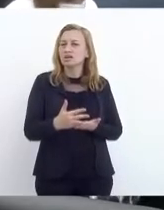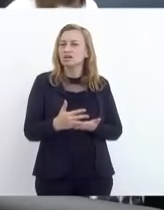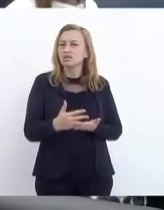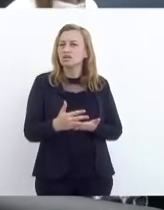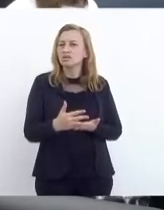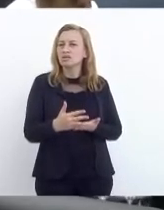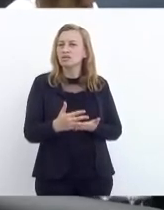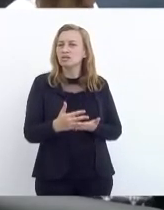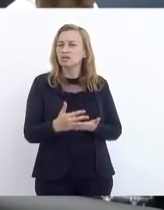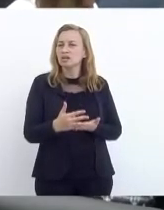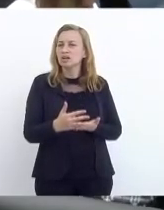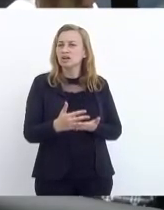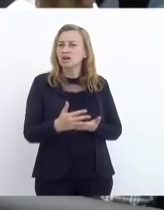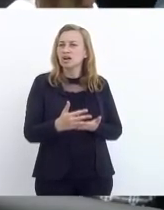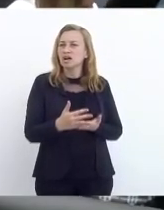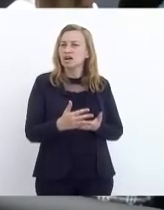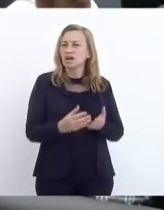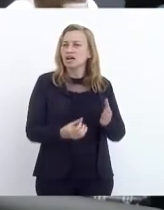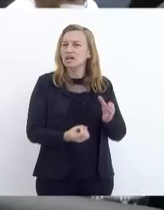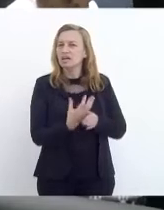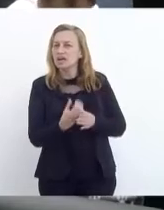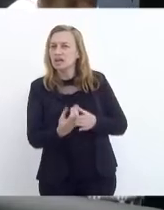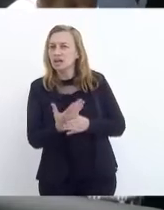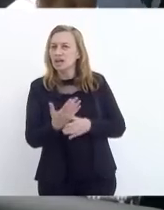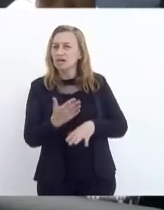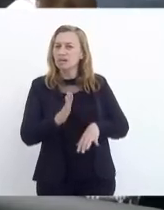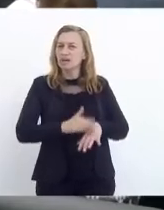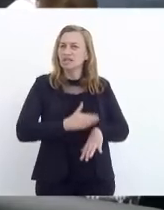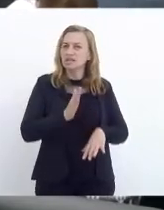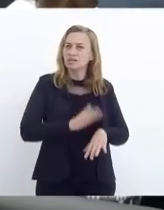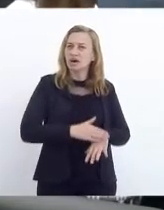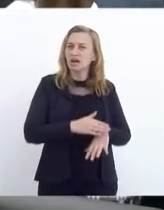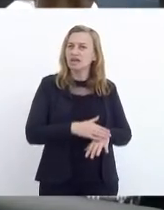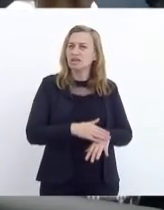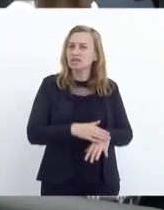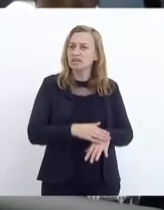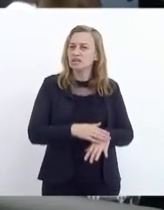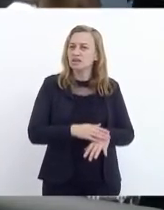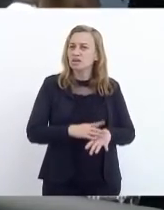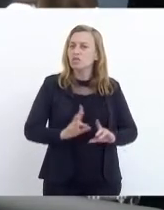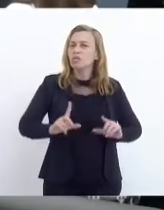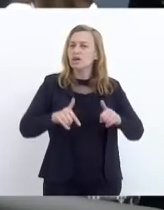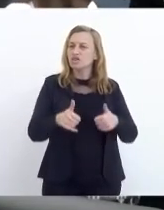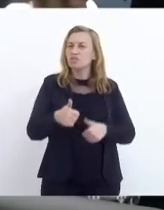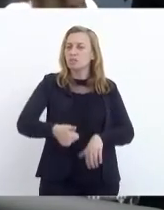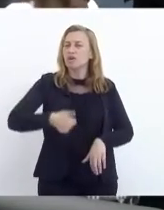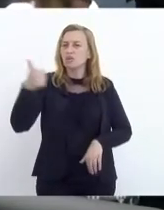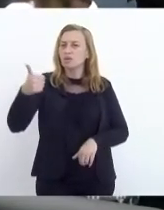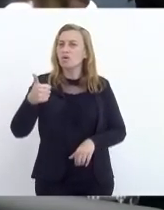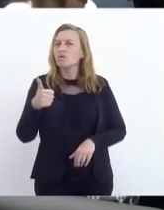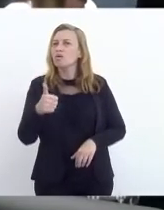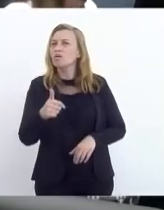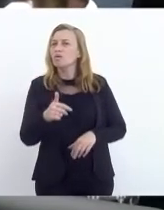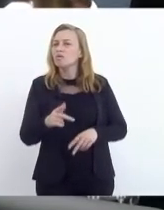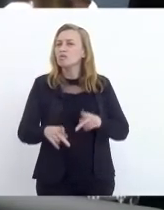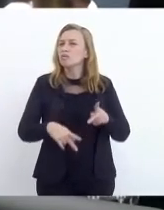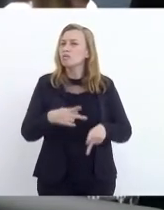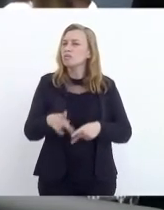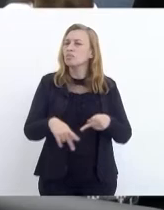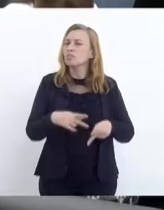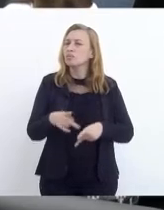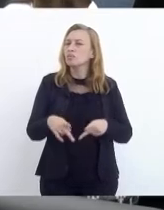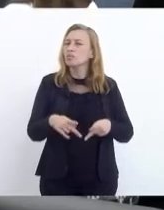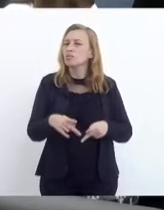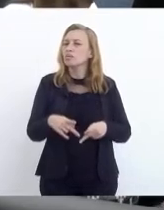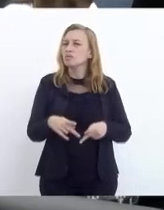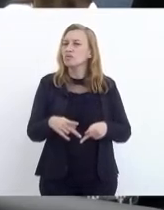elementos que restringe cada vez mais a ação agressiva, perversa e cruel